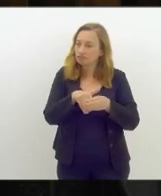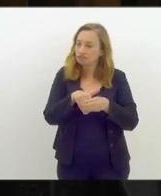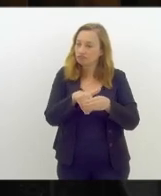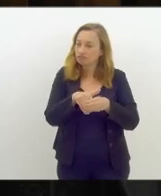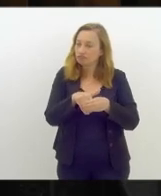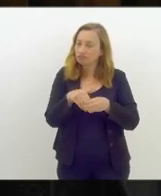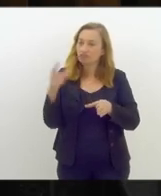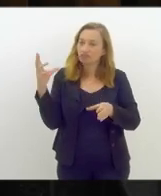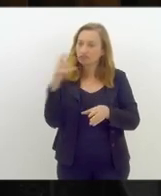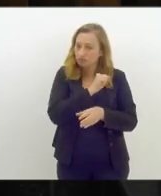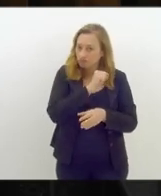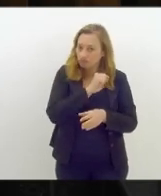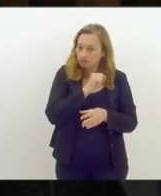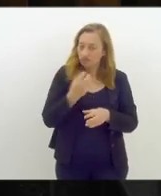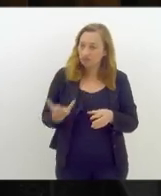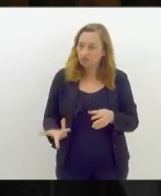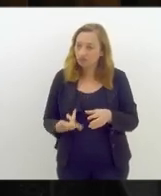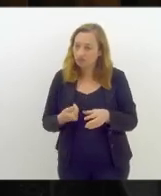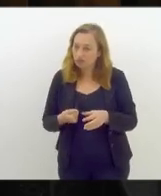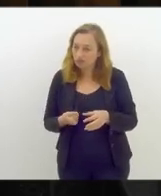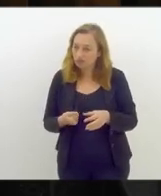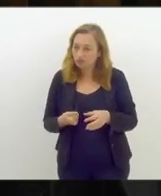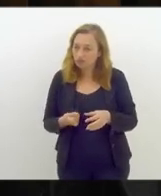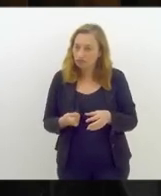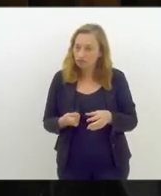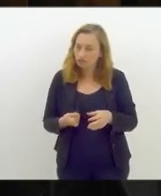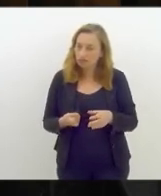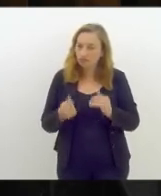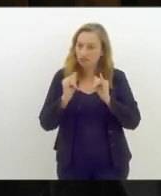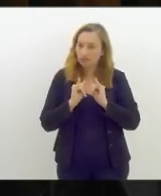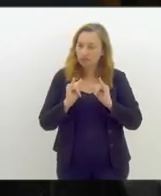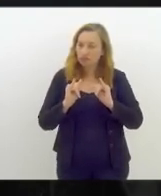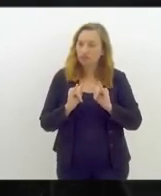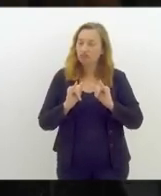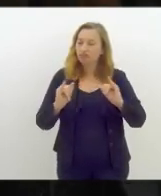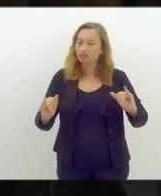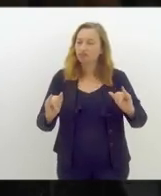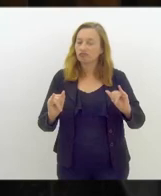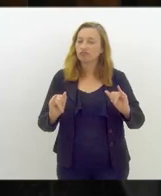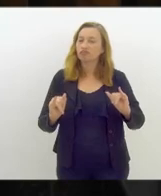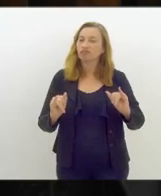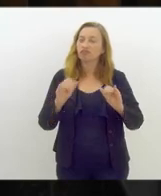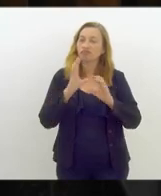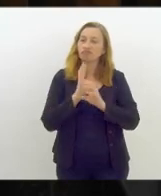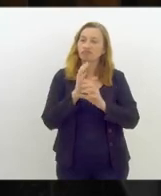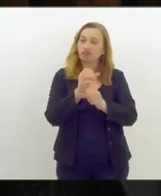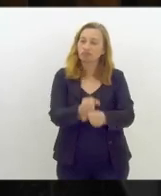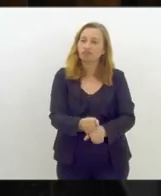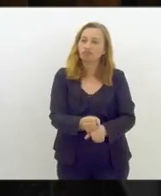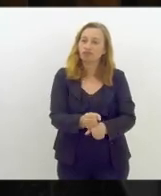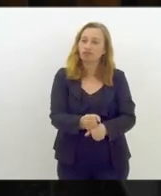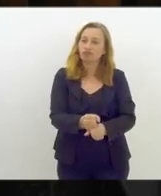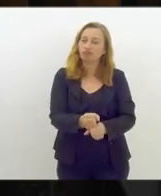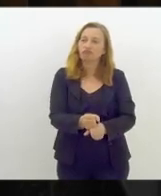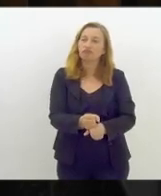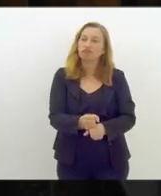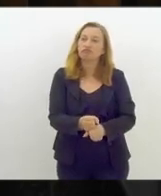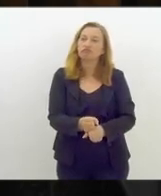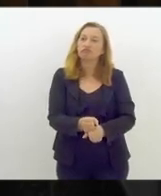a rapidez e eficiência da proclamação dos resultados e o